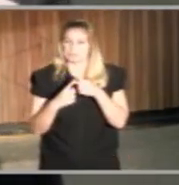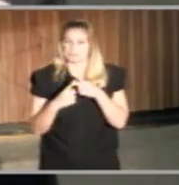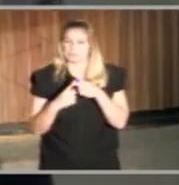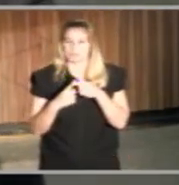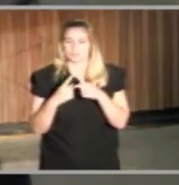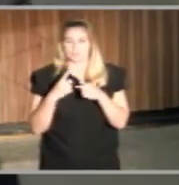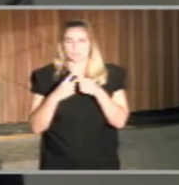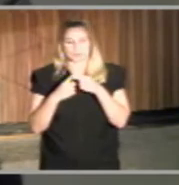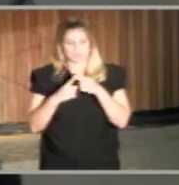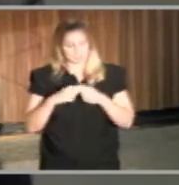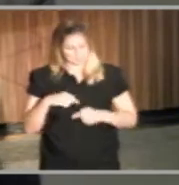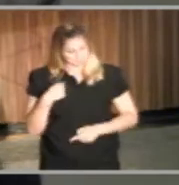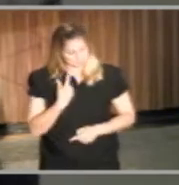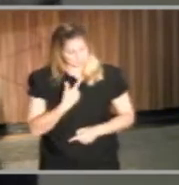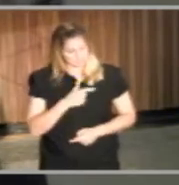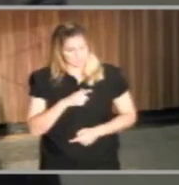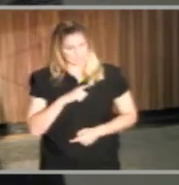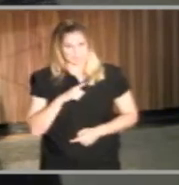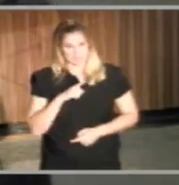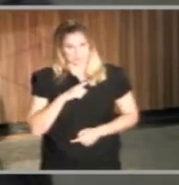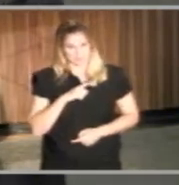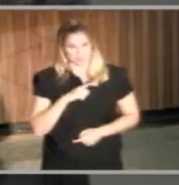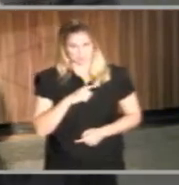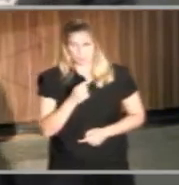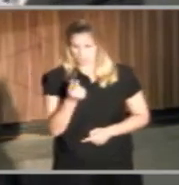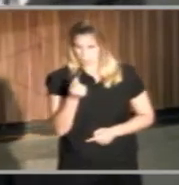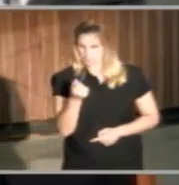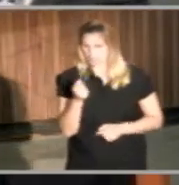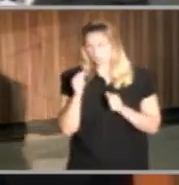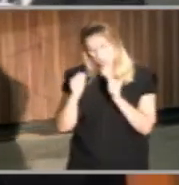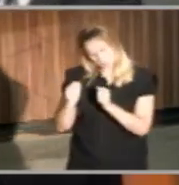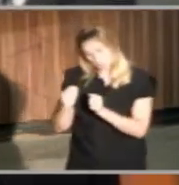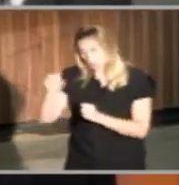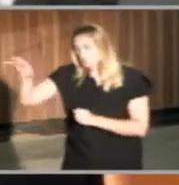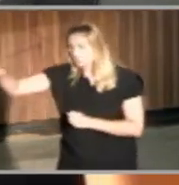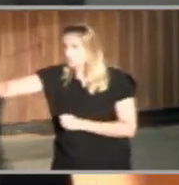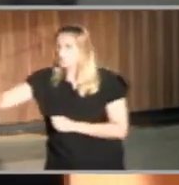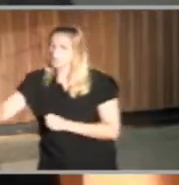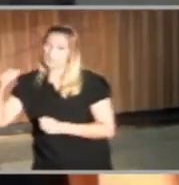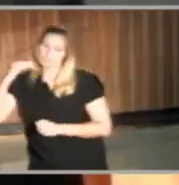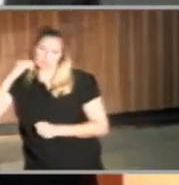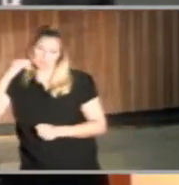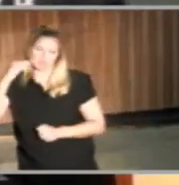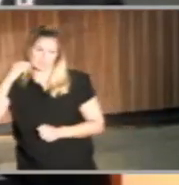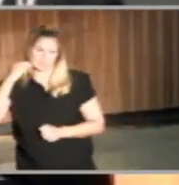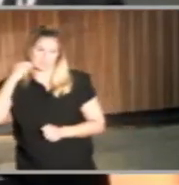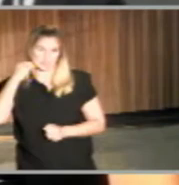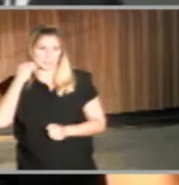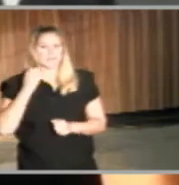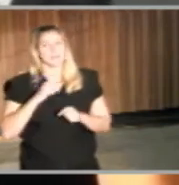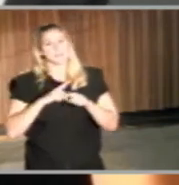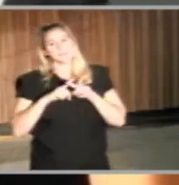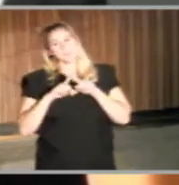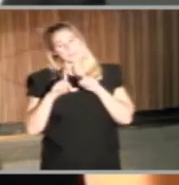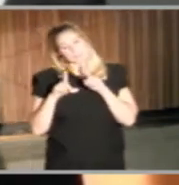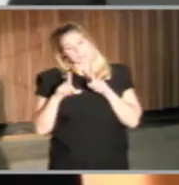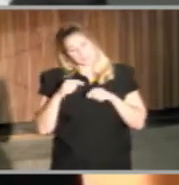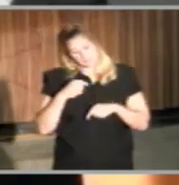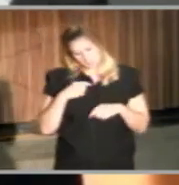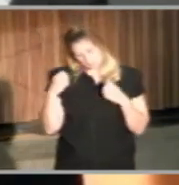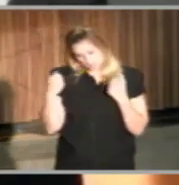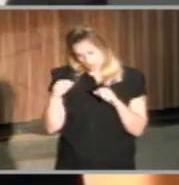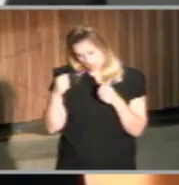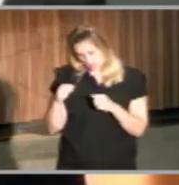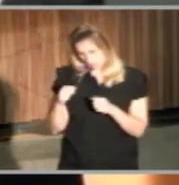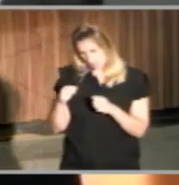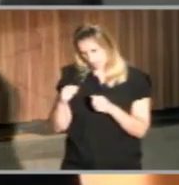linha de crédito, você sabe, para a obra. Essa linha de crédito, ela está aprovada, mas eu tenho que apresentar as